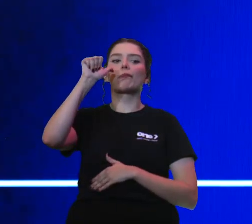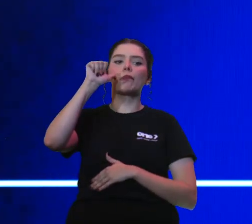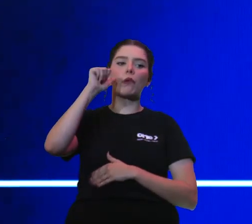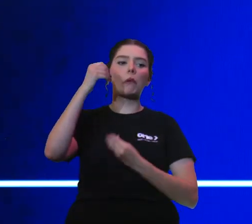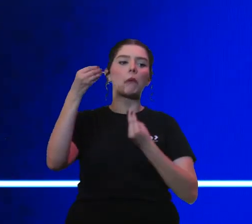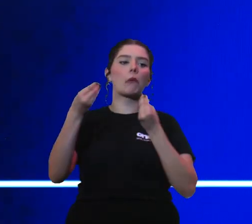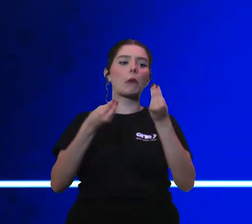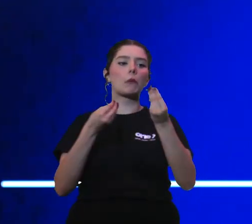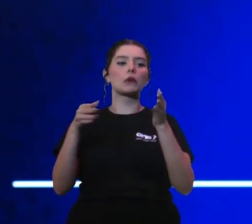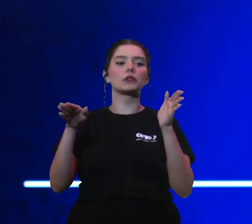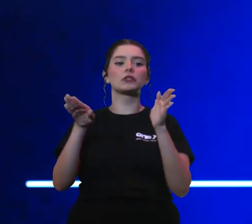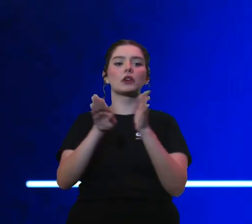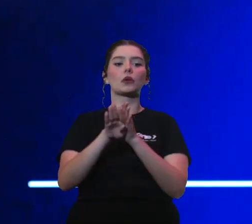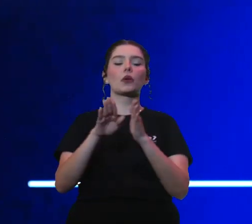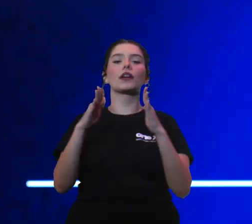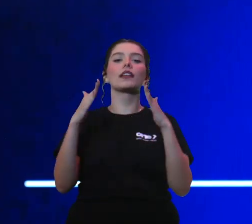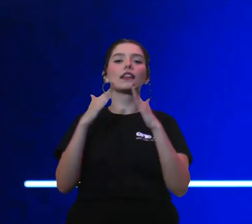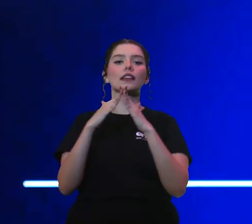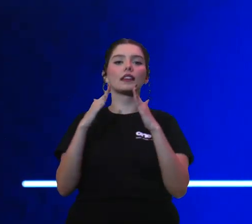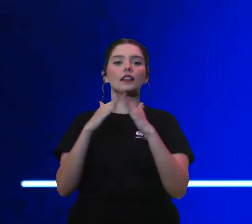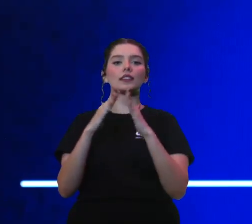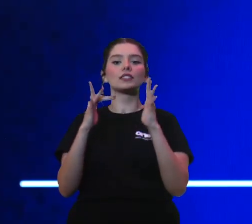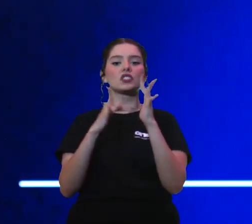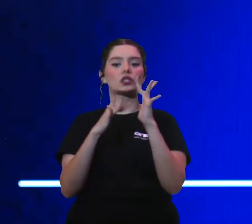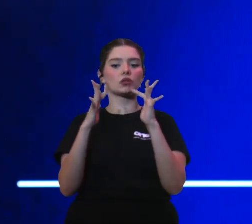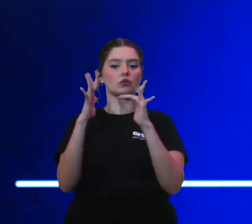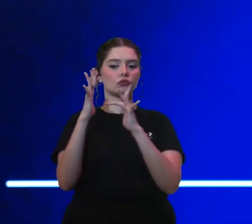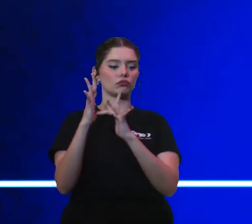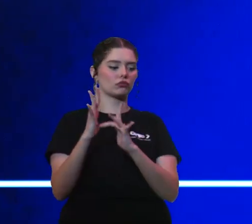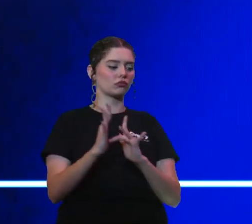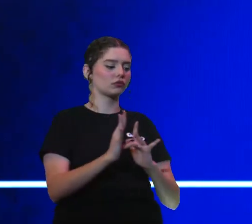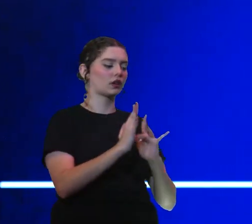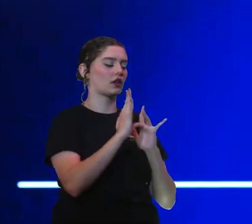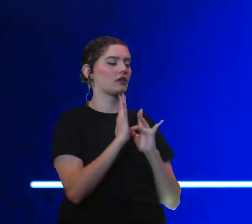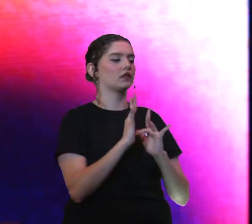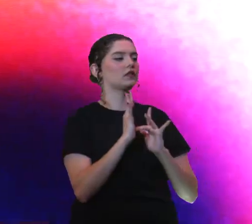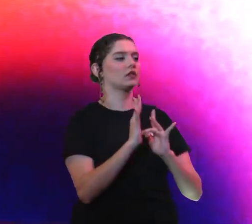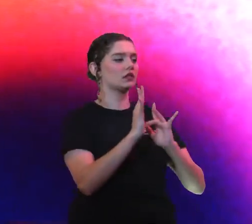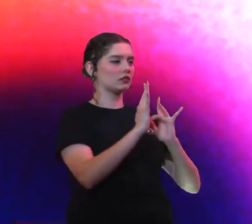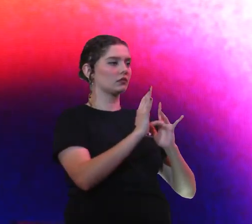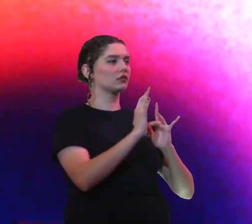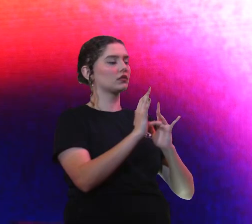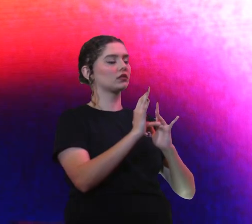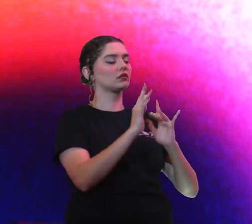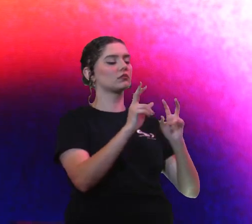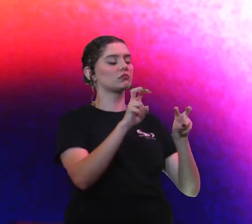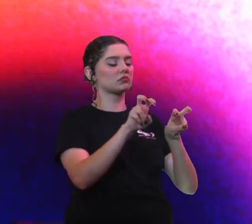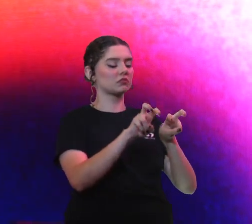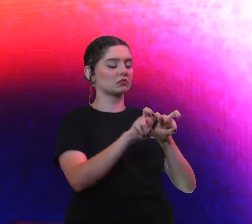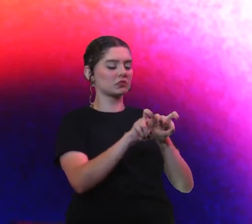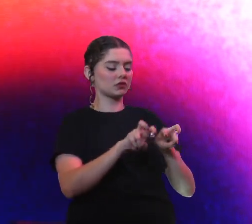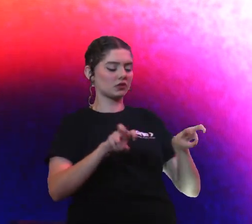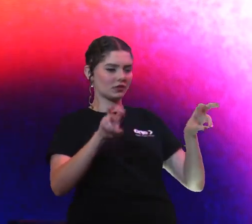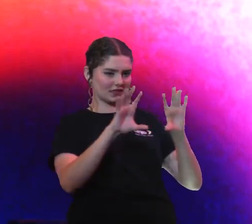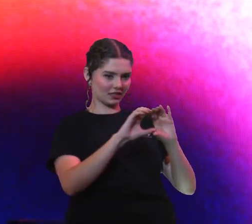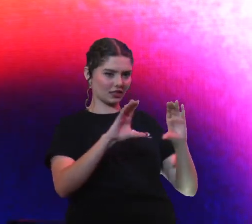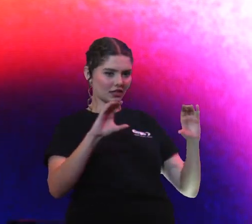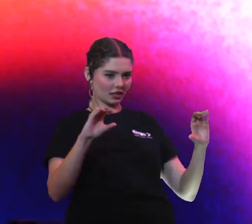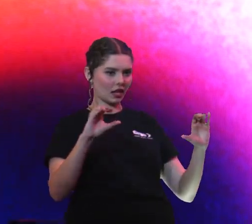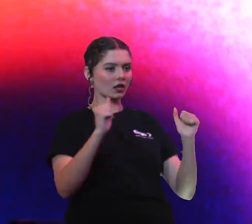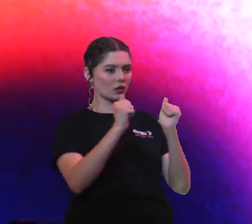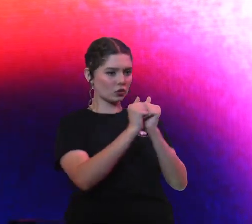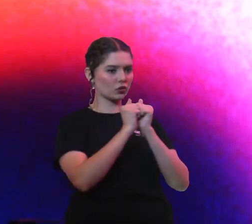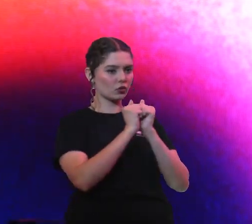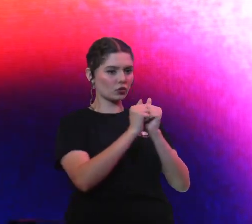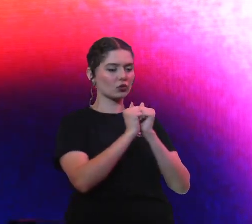na casa dela. Mas no sonho dela, Jesus estava na casa dela, no sofá, e ela estava deitada junto com Jesus no sofá ali, como se fosse com a cabeça no colo dele.